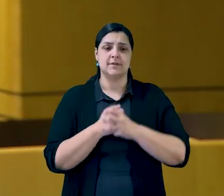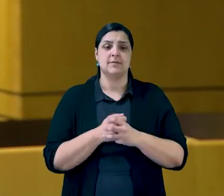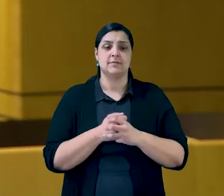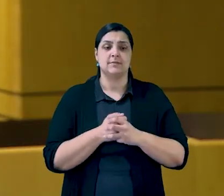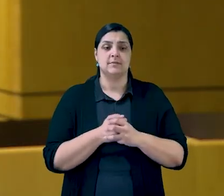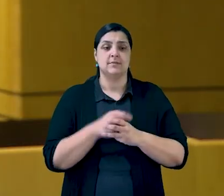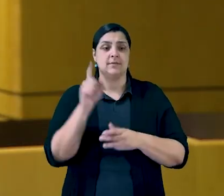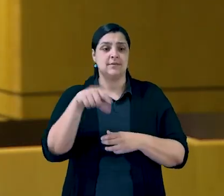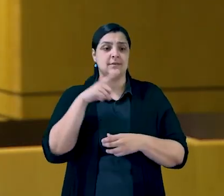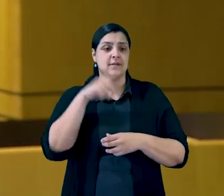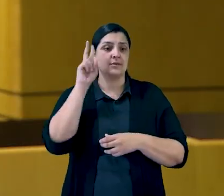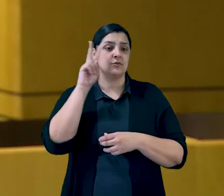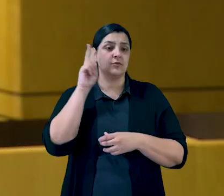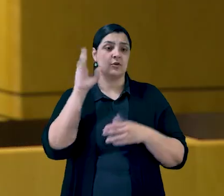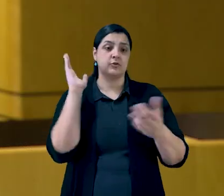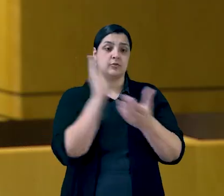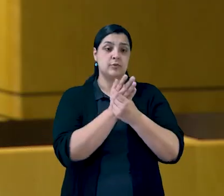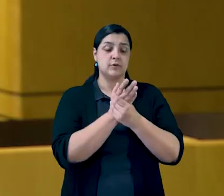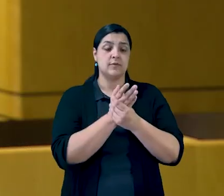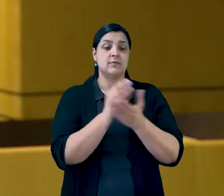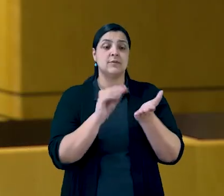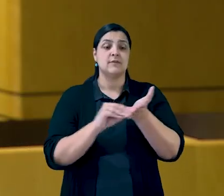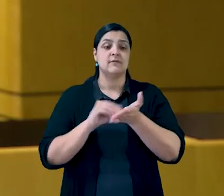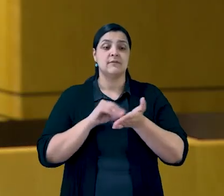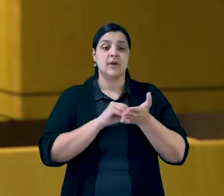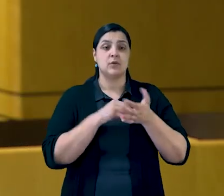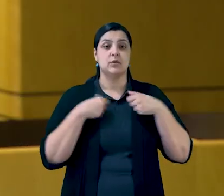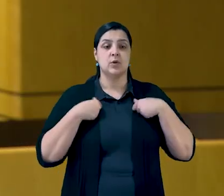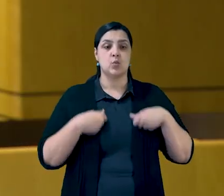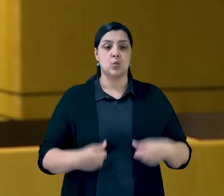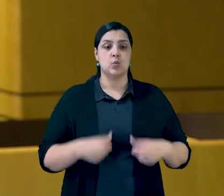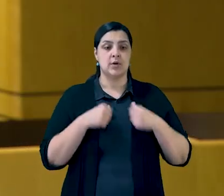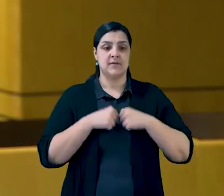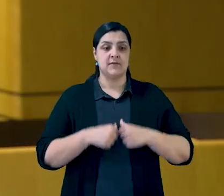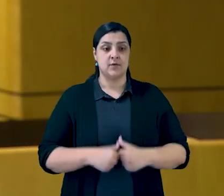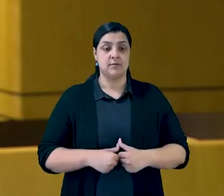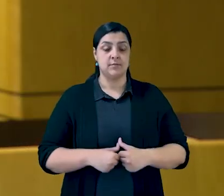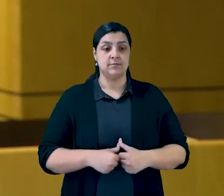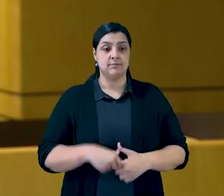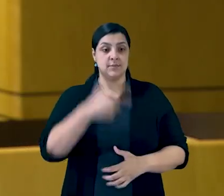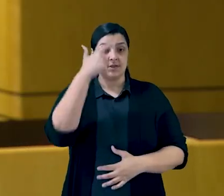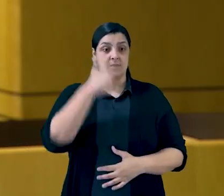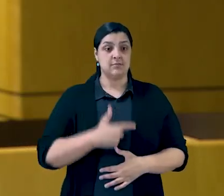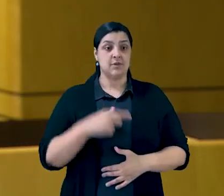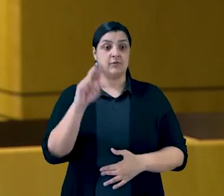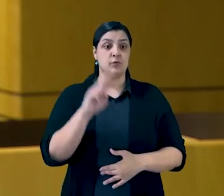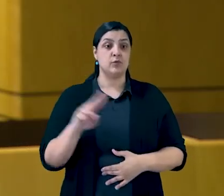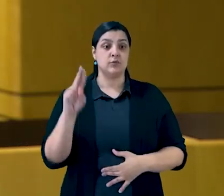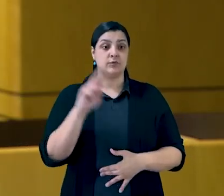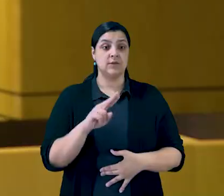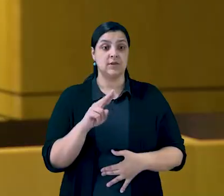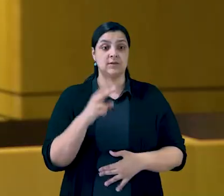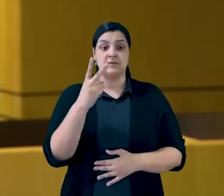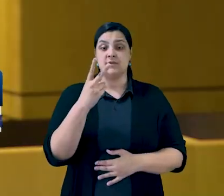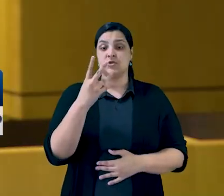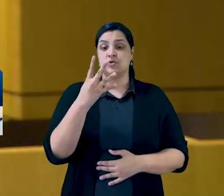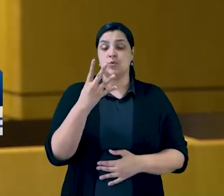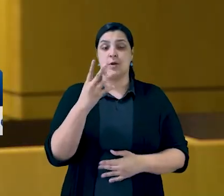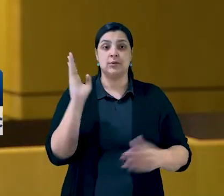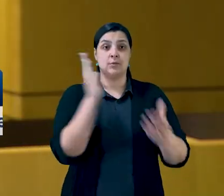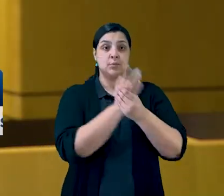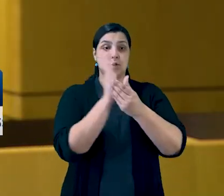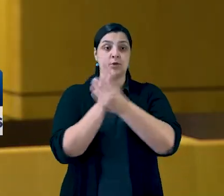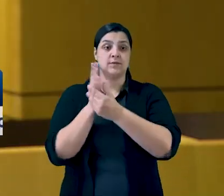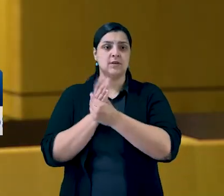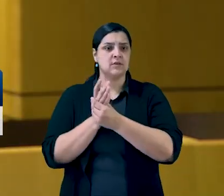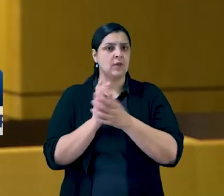empresa V-Ports tem um histórico de processos por falta de uniformes e que a imagem dela foi usada em pelo menos